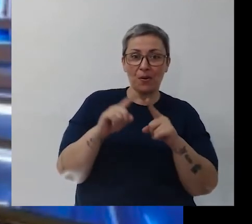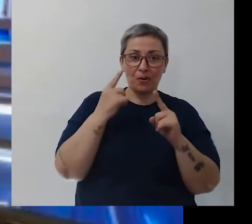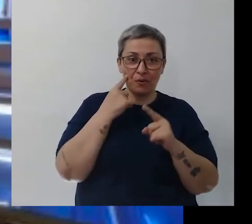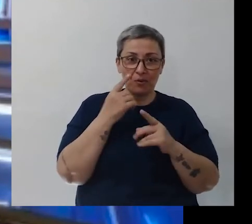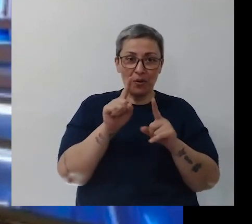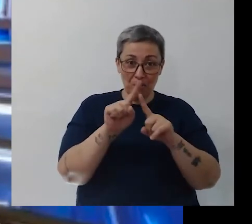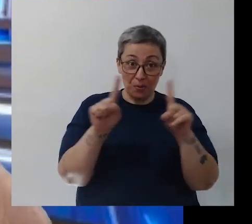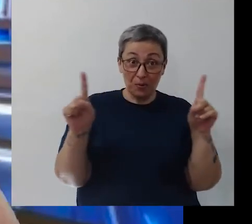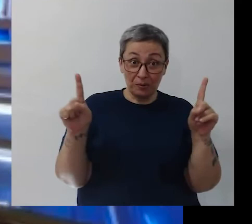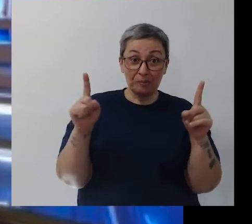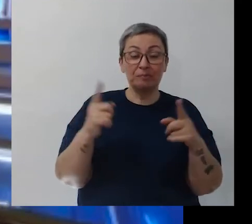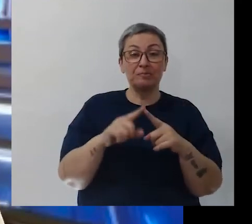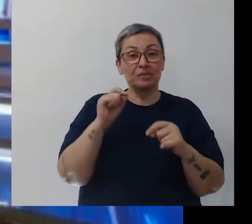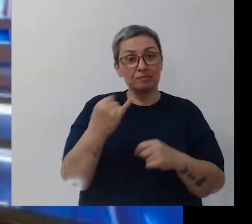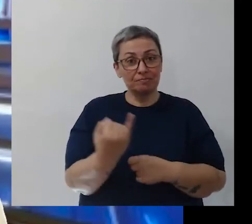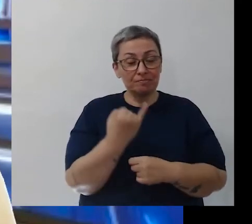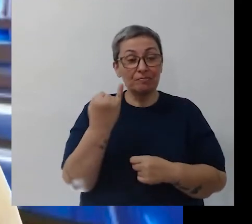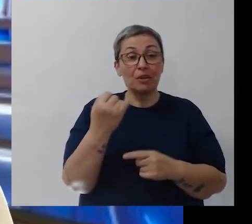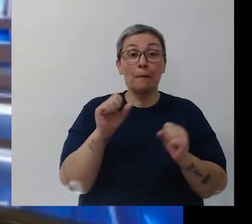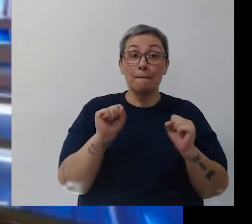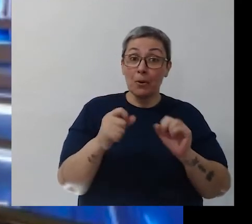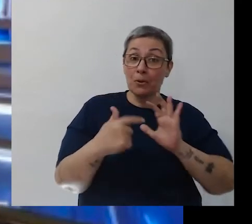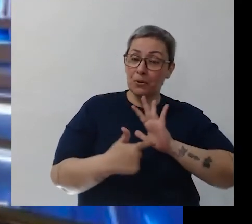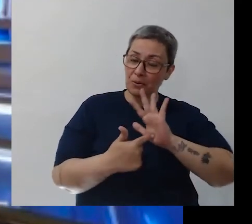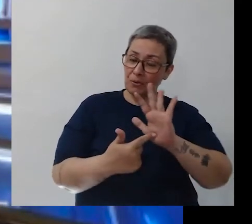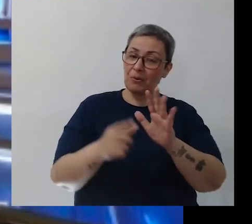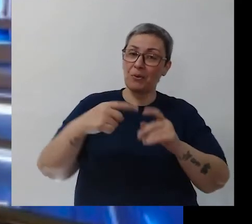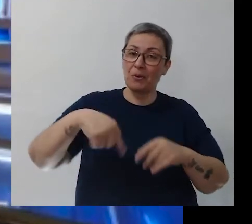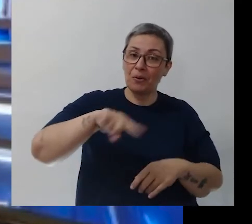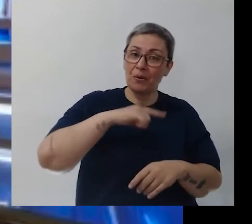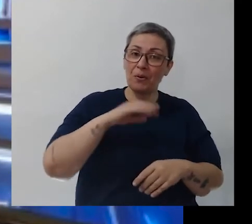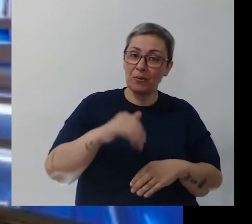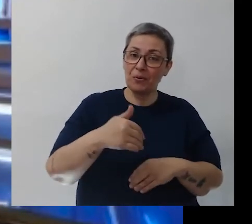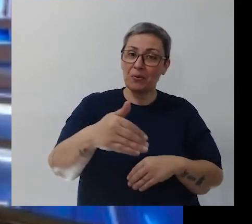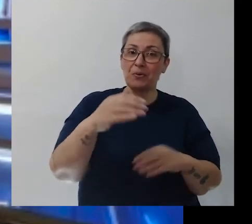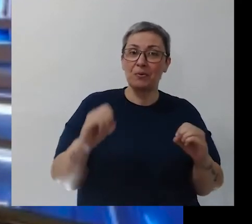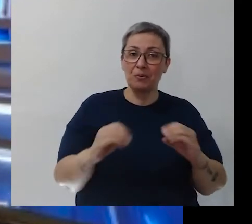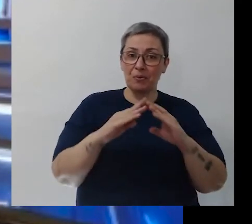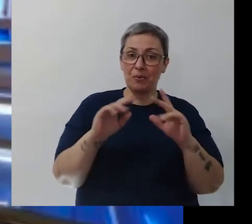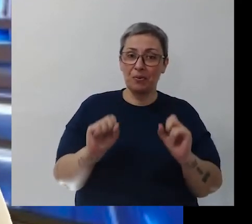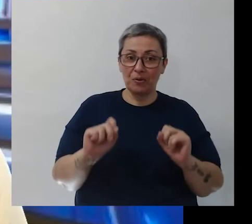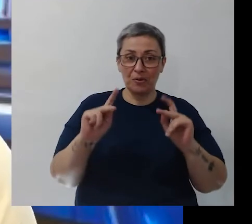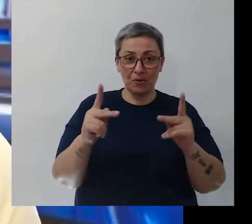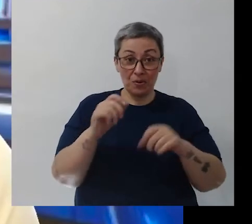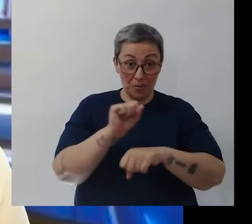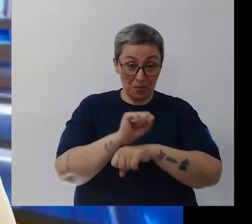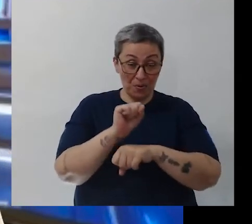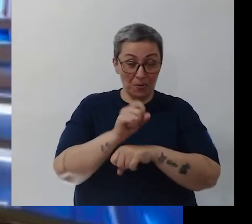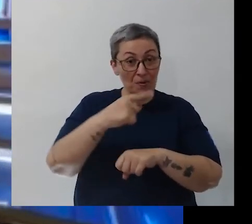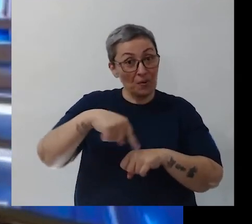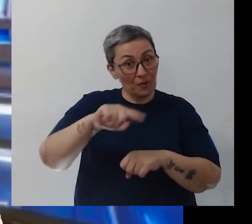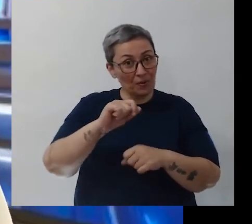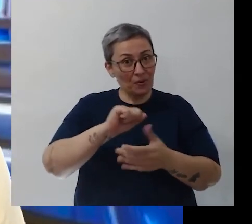aparecendo aí, né? Muito importante, para que possamos mostrar nos nossos próximos programas, ok? Eu estou aguardando